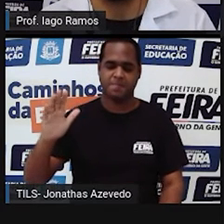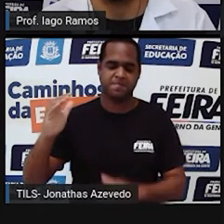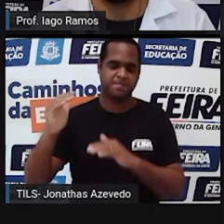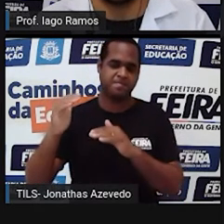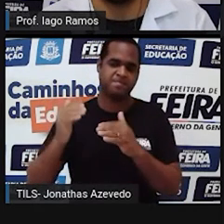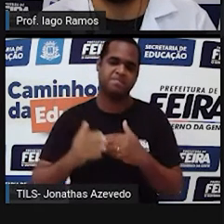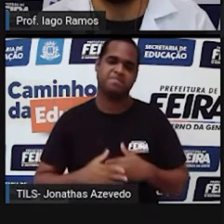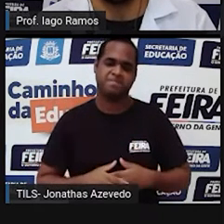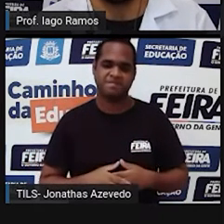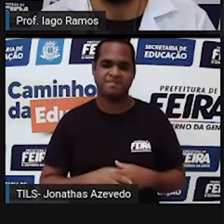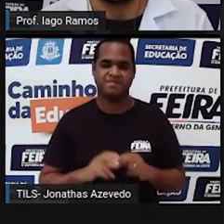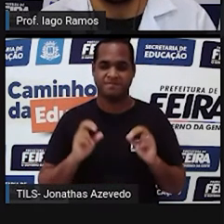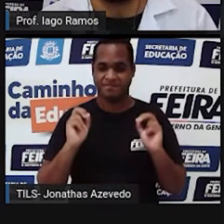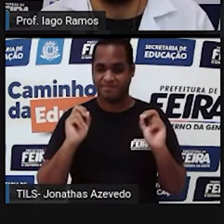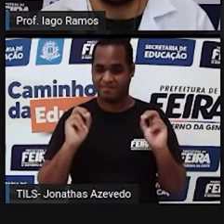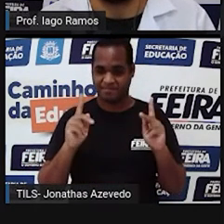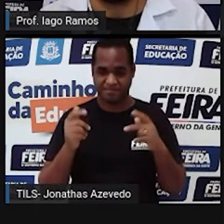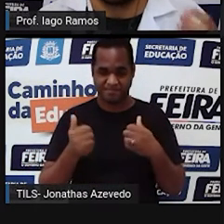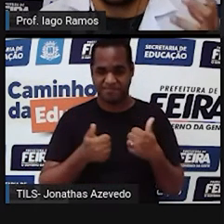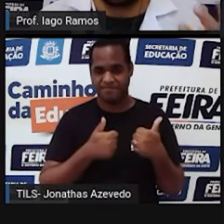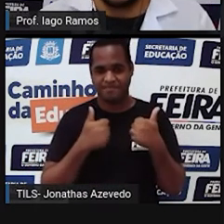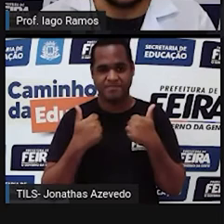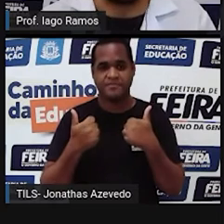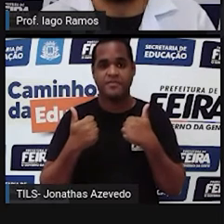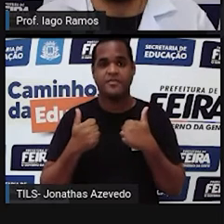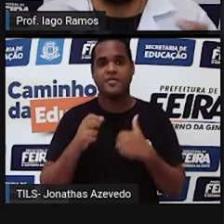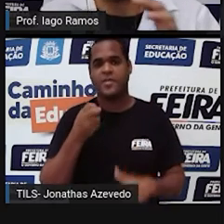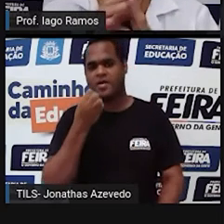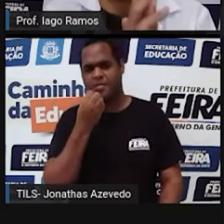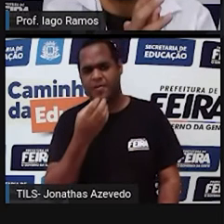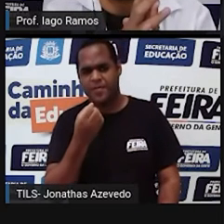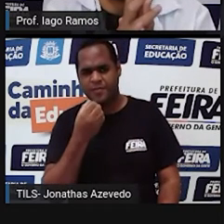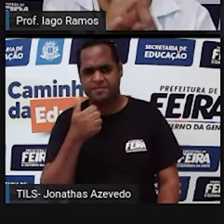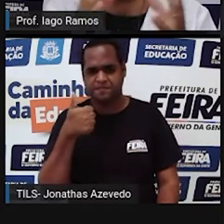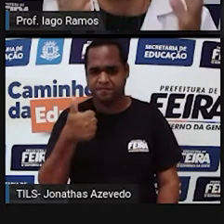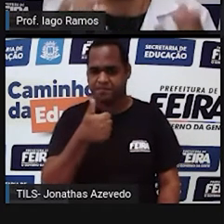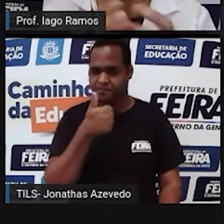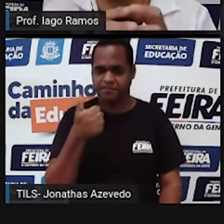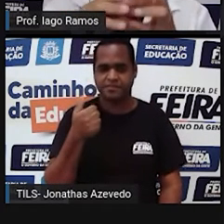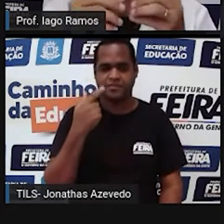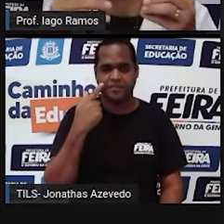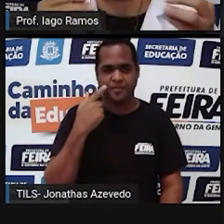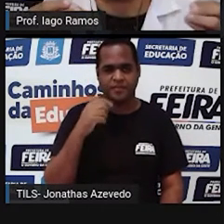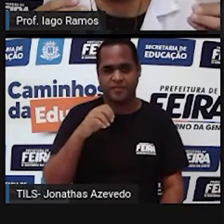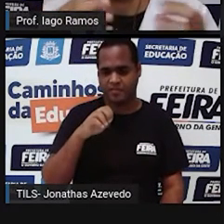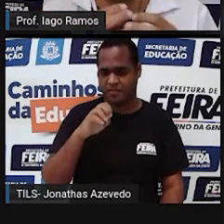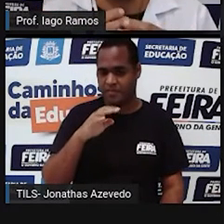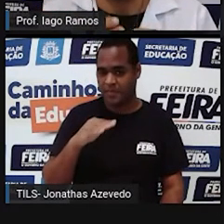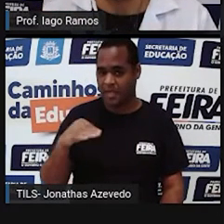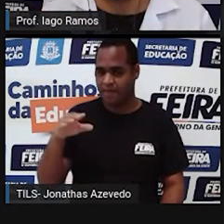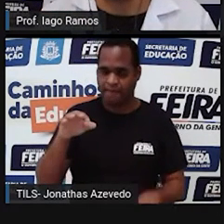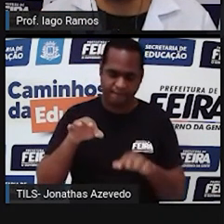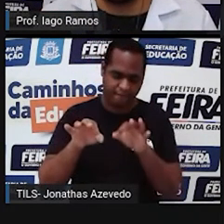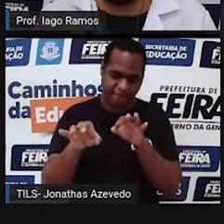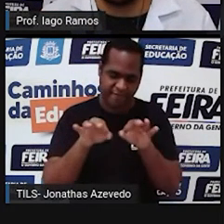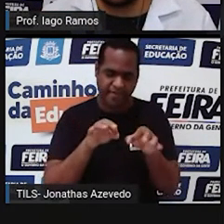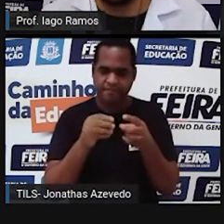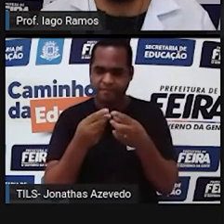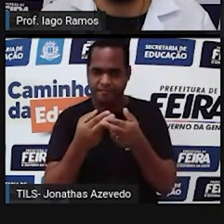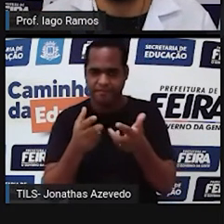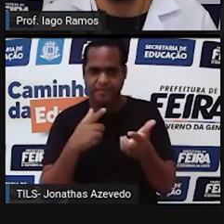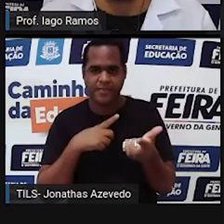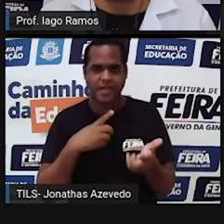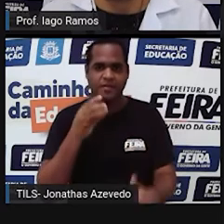Certo? Bacana? Bom, beleza. Então a estatística vai pegar isso aí e vai organizar, vai dar um